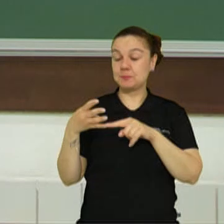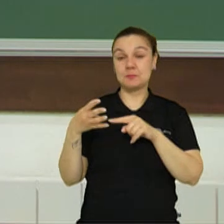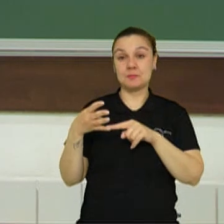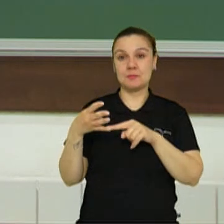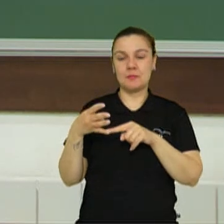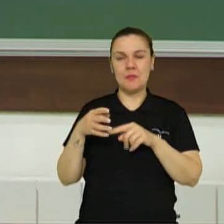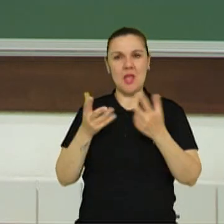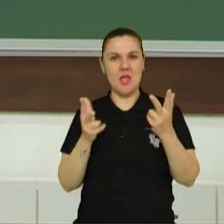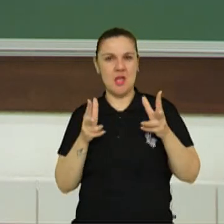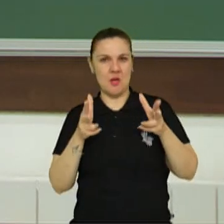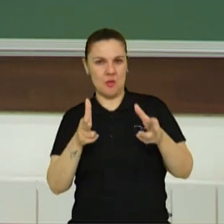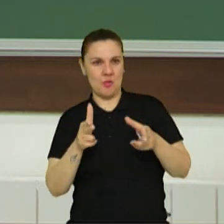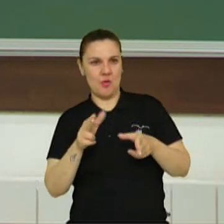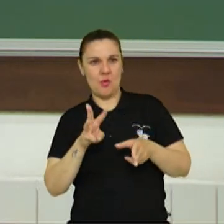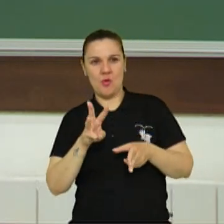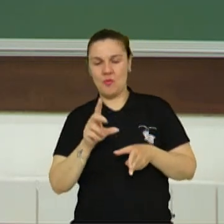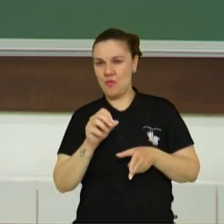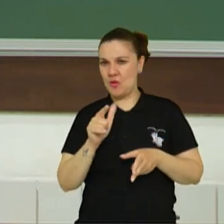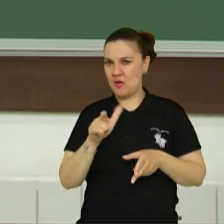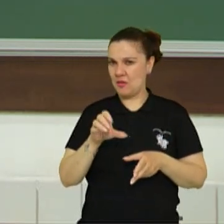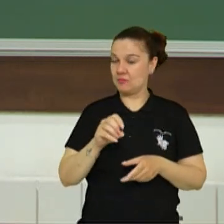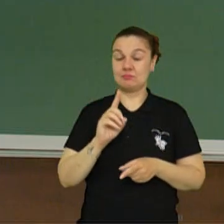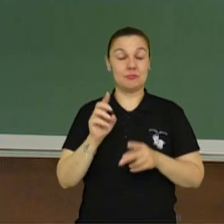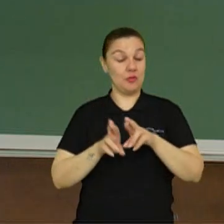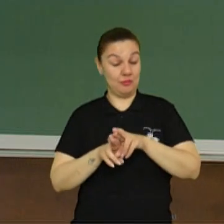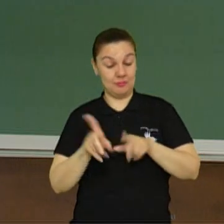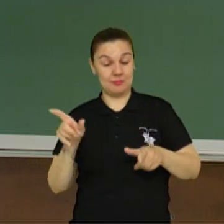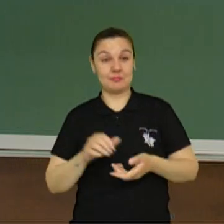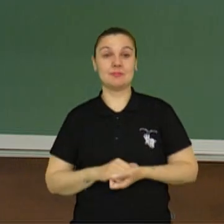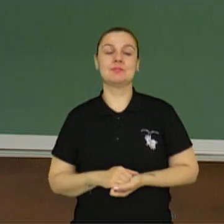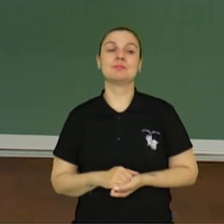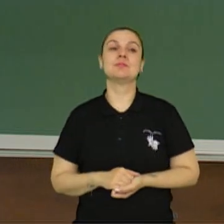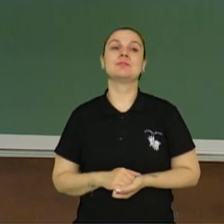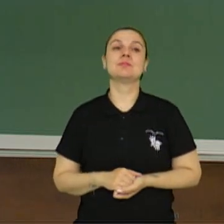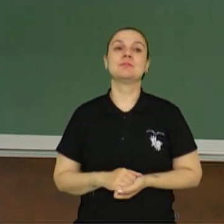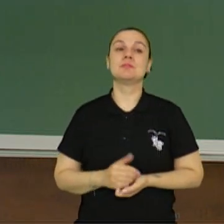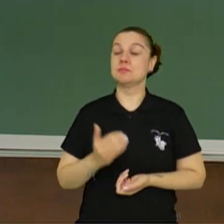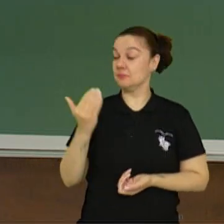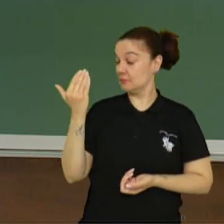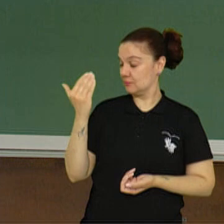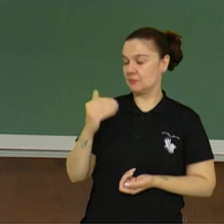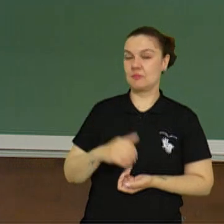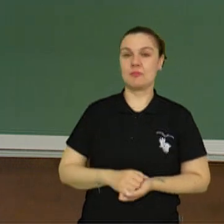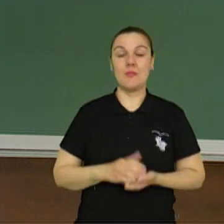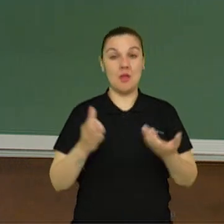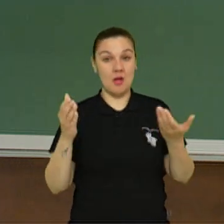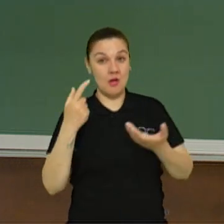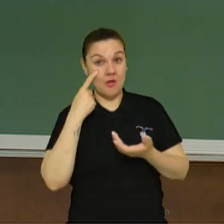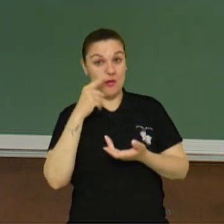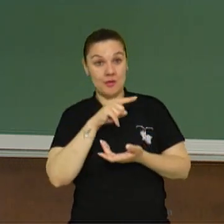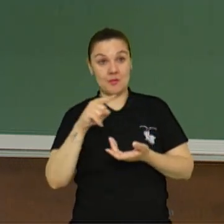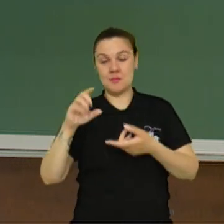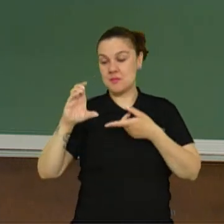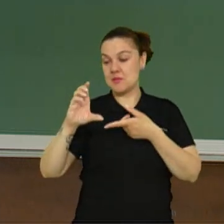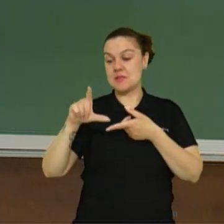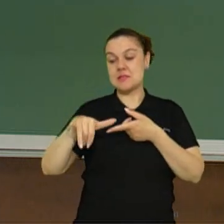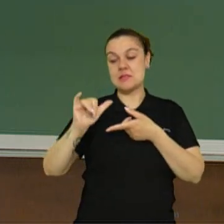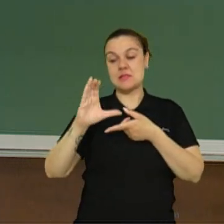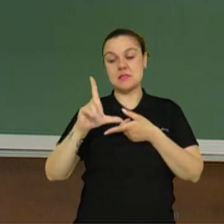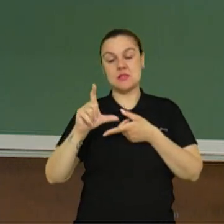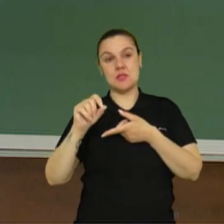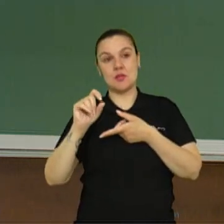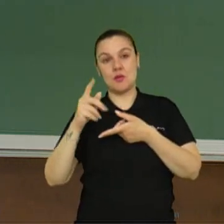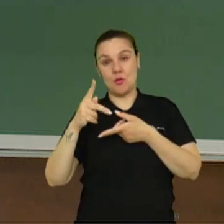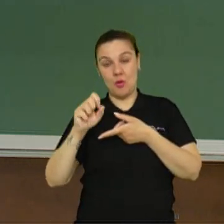volley é idêntico ao voleio, só muda o nome. Não, são golpes diferentes, tá? Aí eu trouxe para vocês o Cyclops, que é um